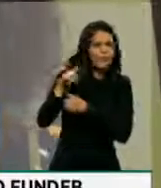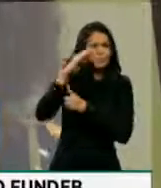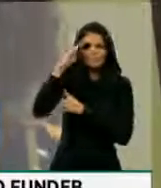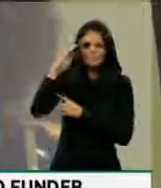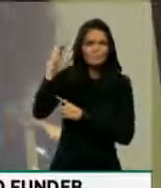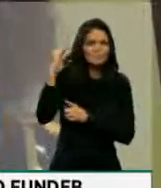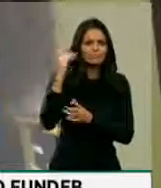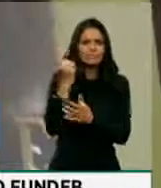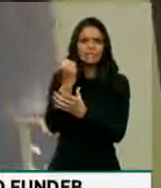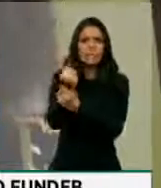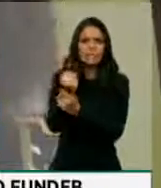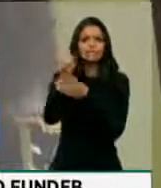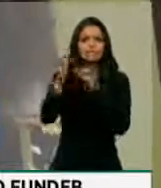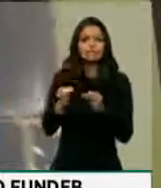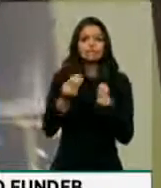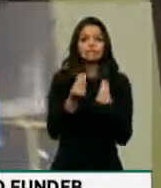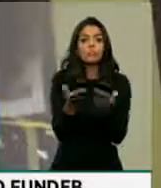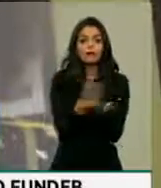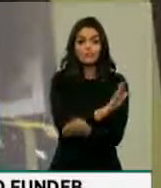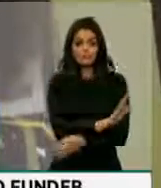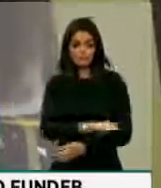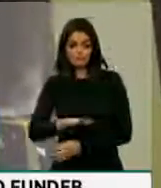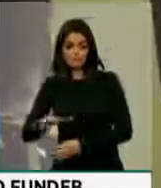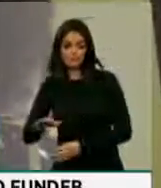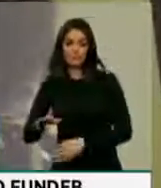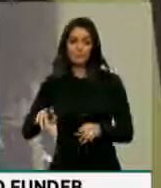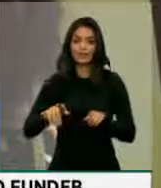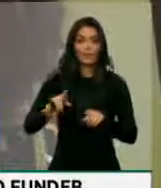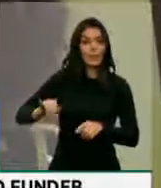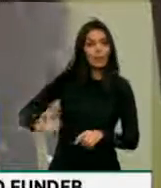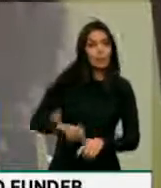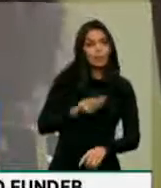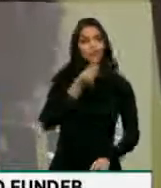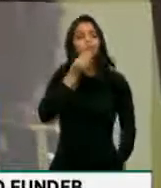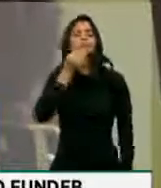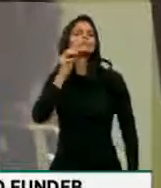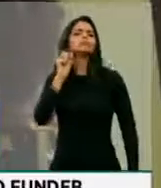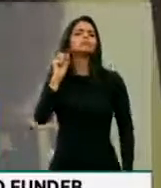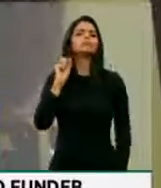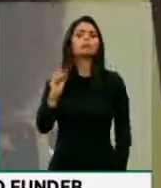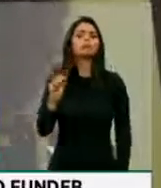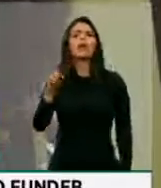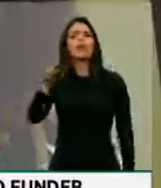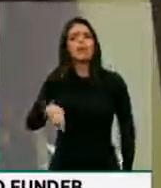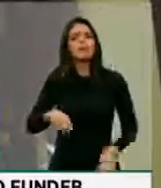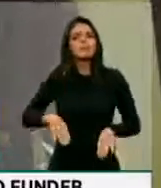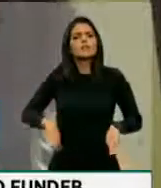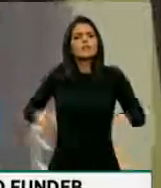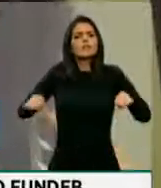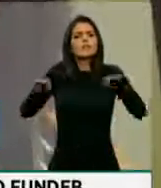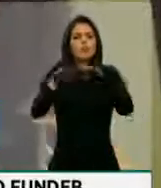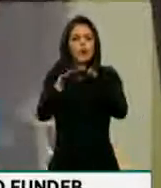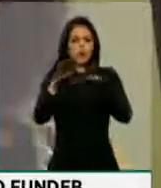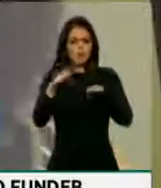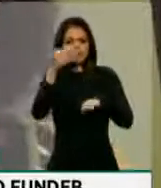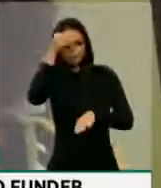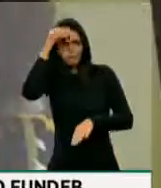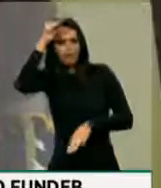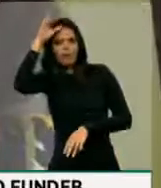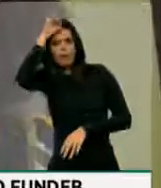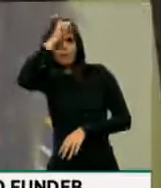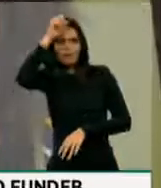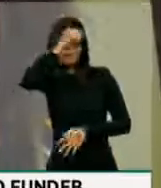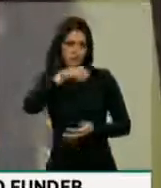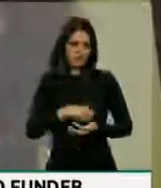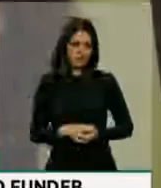para garantir às crianças desse país a oportunidade de igualdade no conhecimento.